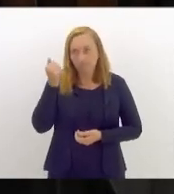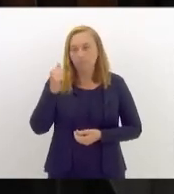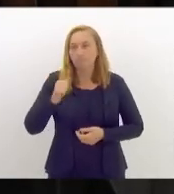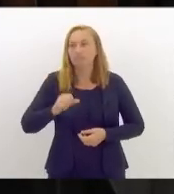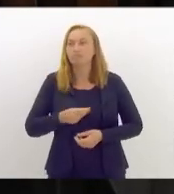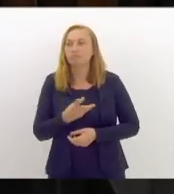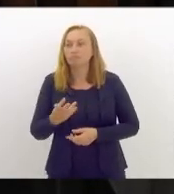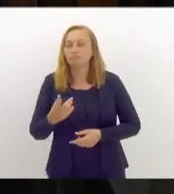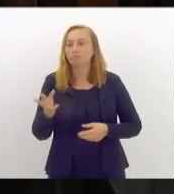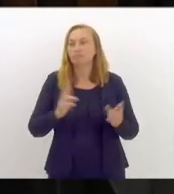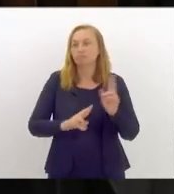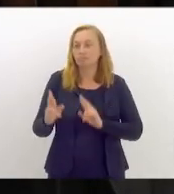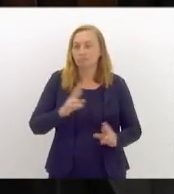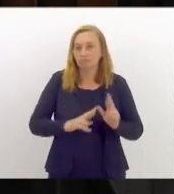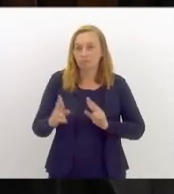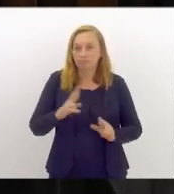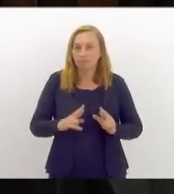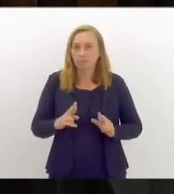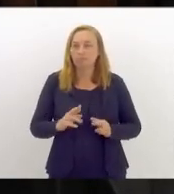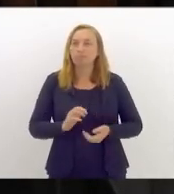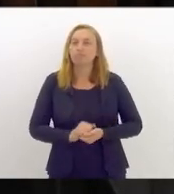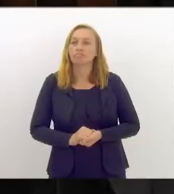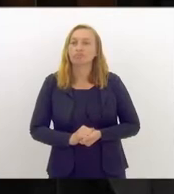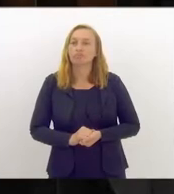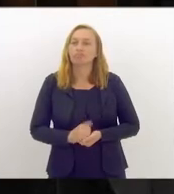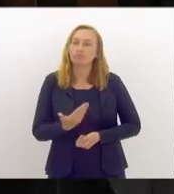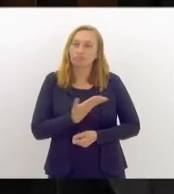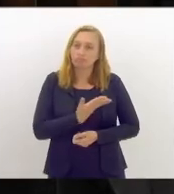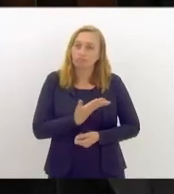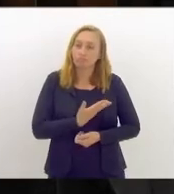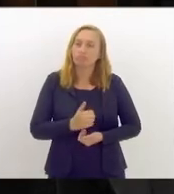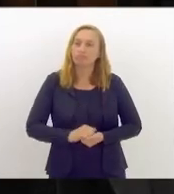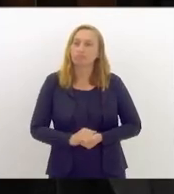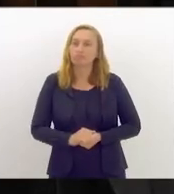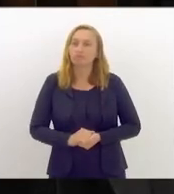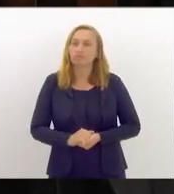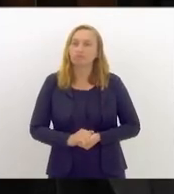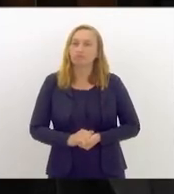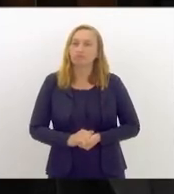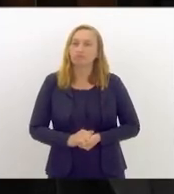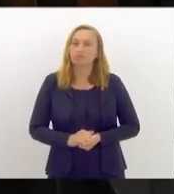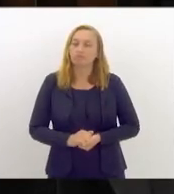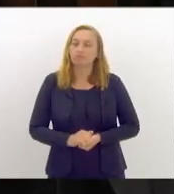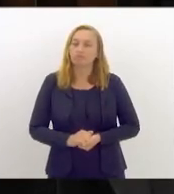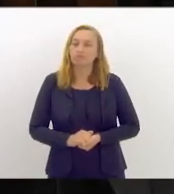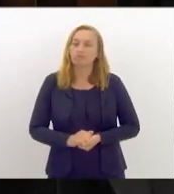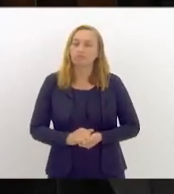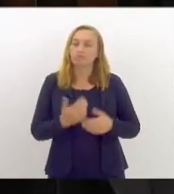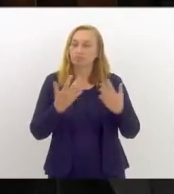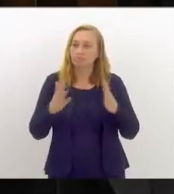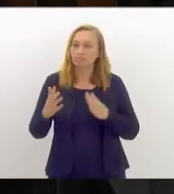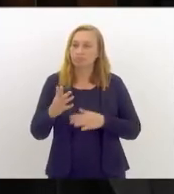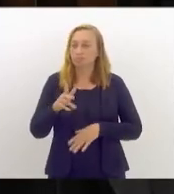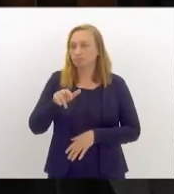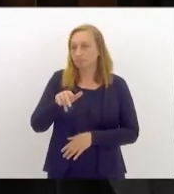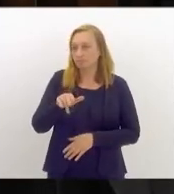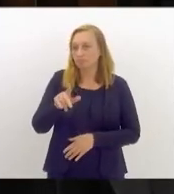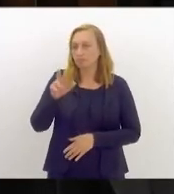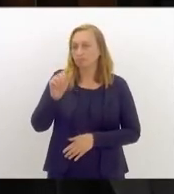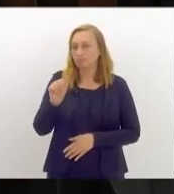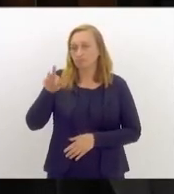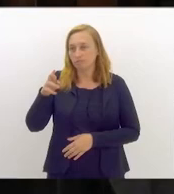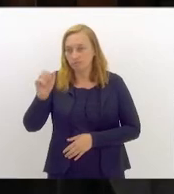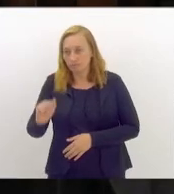nascidental é a nossa relação e o quanto é inabalável a nossa amizade faça uma saudação as minhas irmãs André e